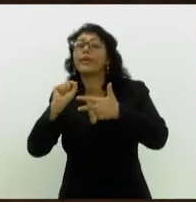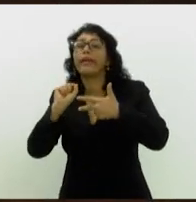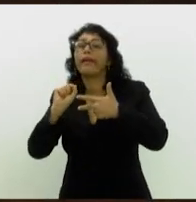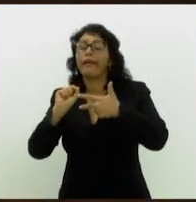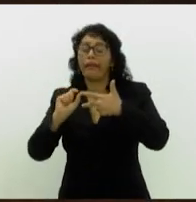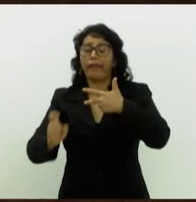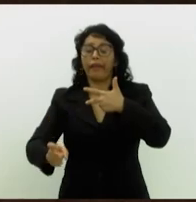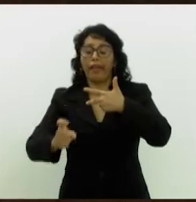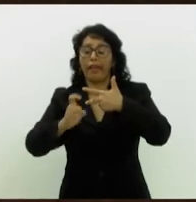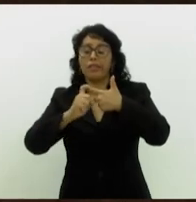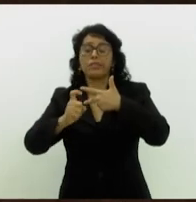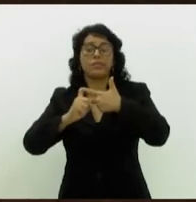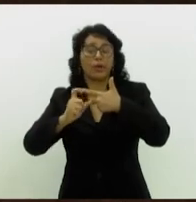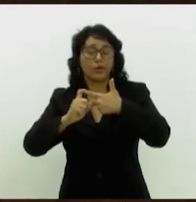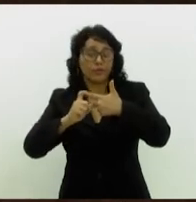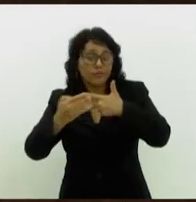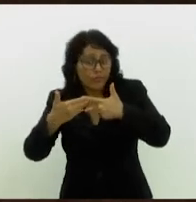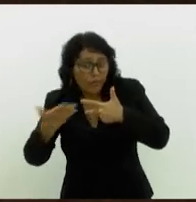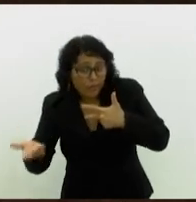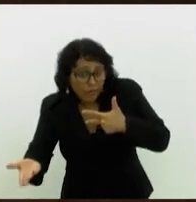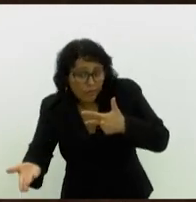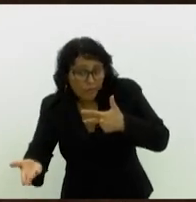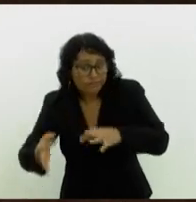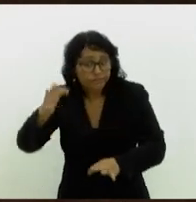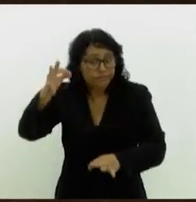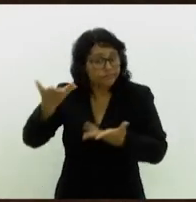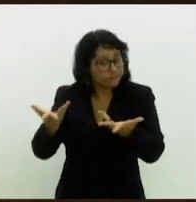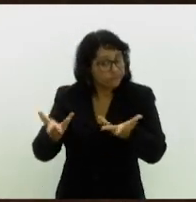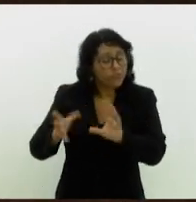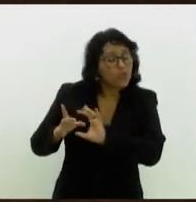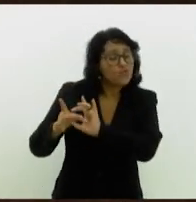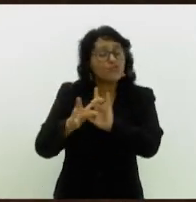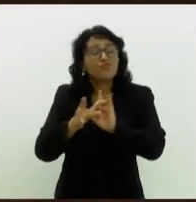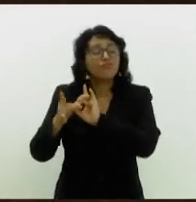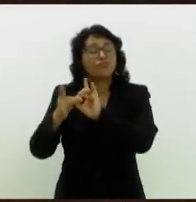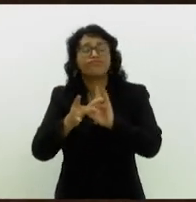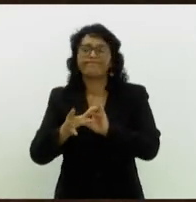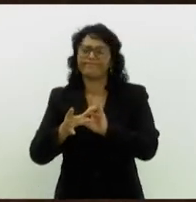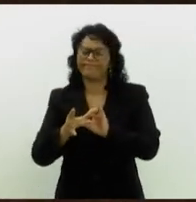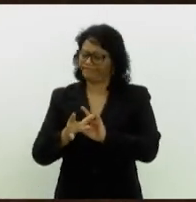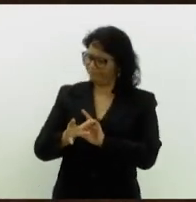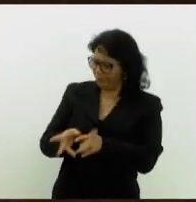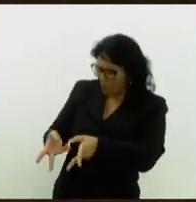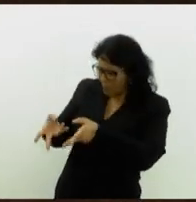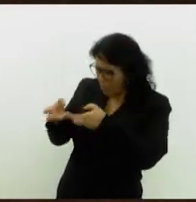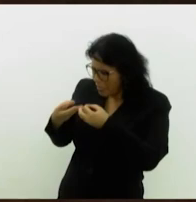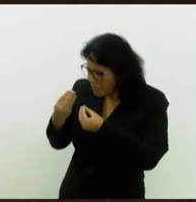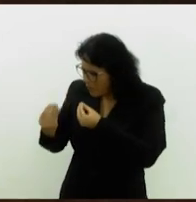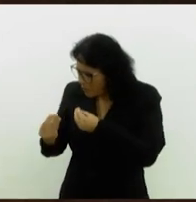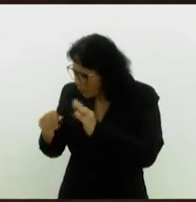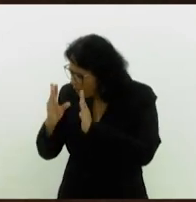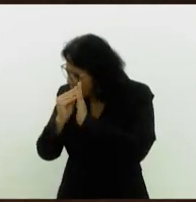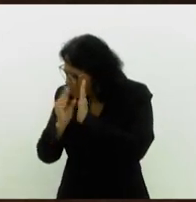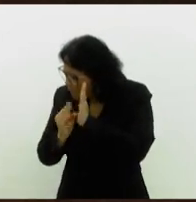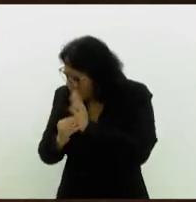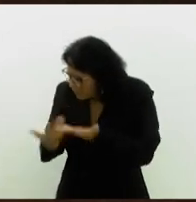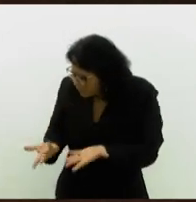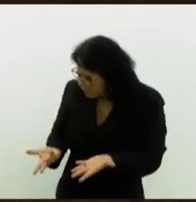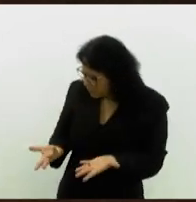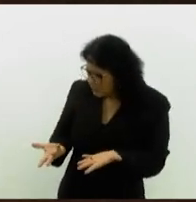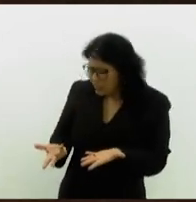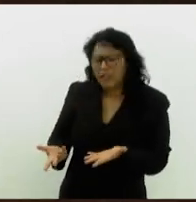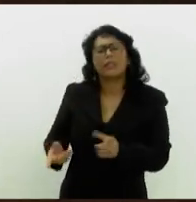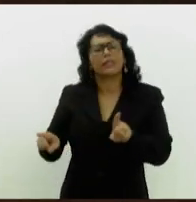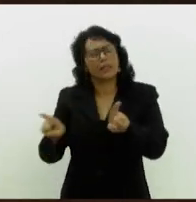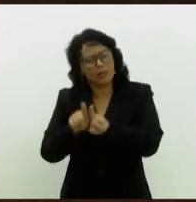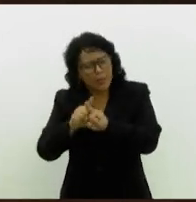mesmo função do pacote de maldades que também foi aprovado nessa